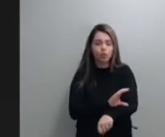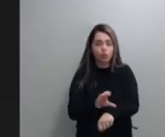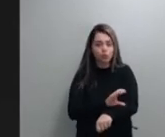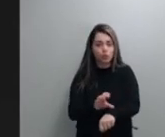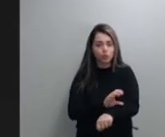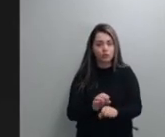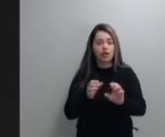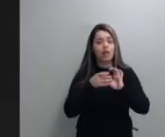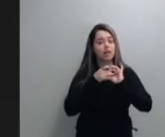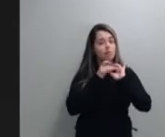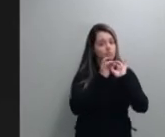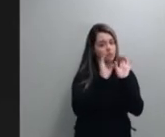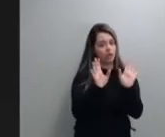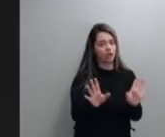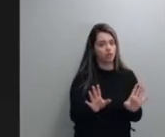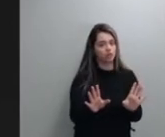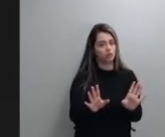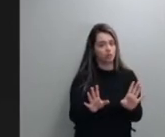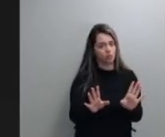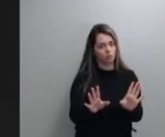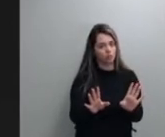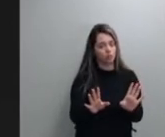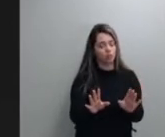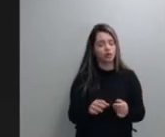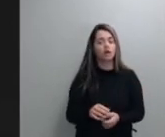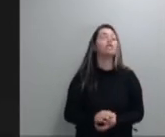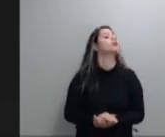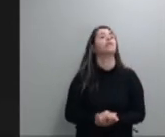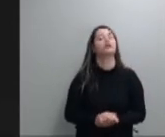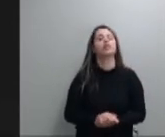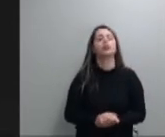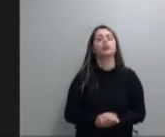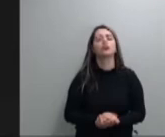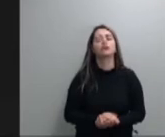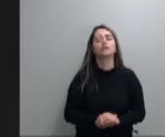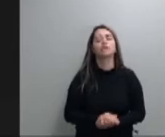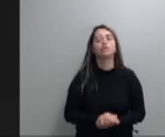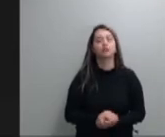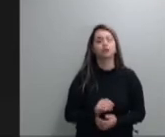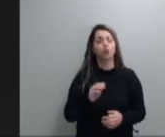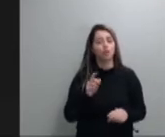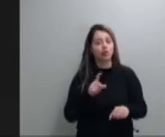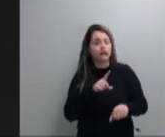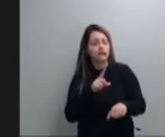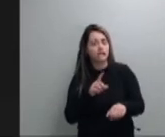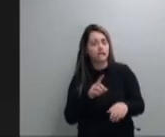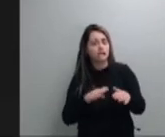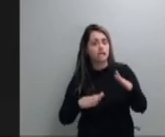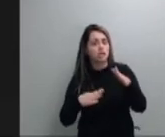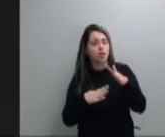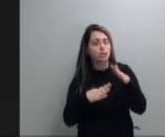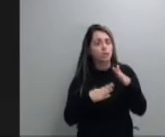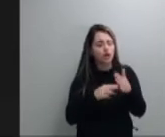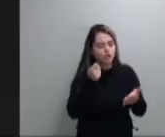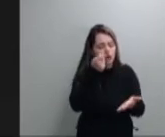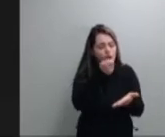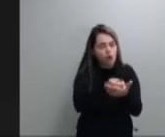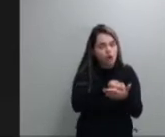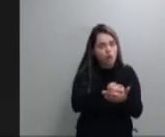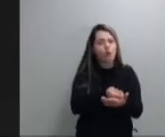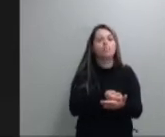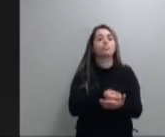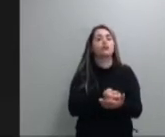deliberou expressamente a respeito do critério temporal para cúmputo de títulos do concurso do Estado do Piauí.